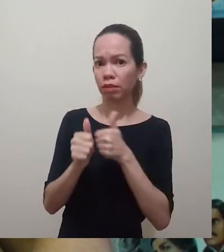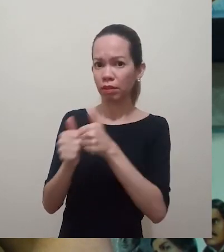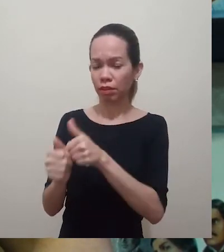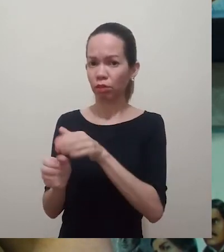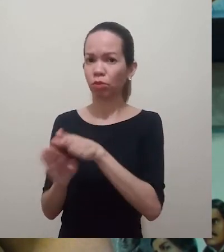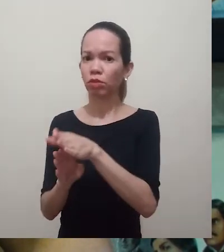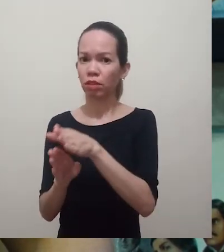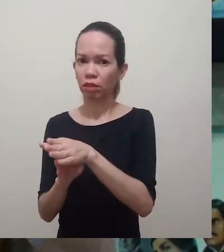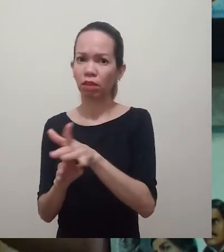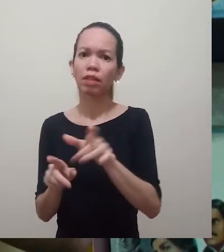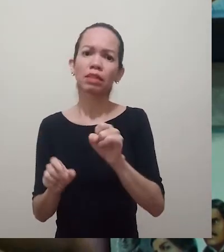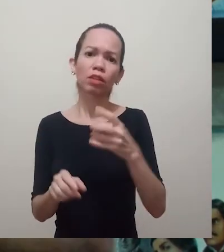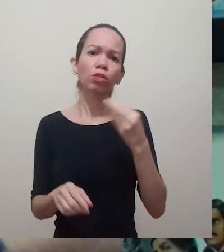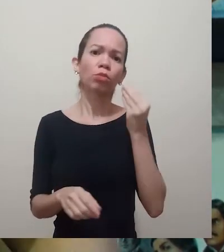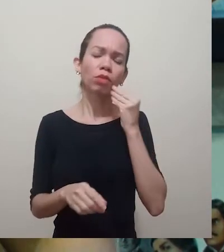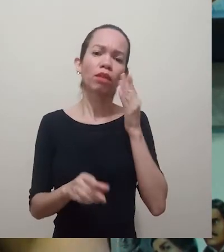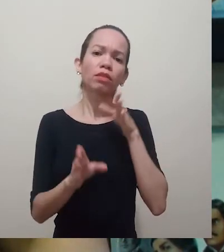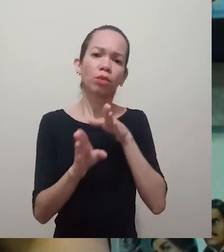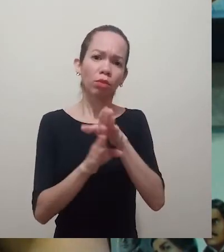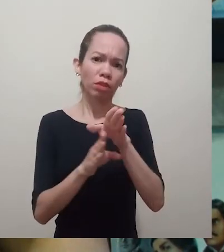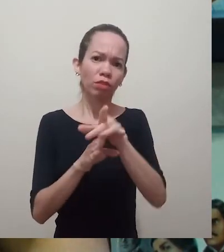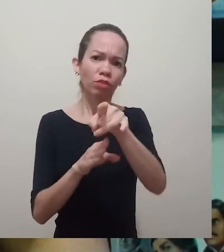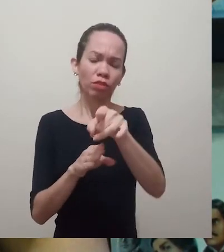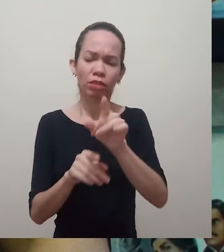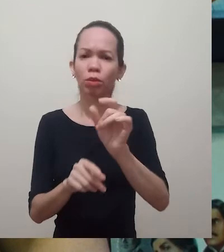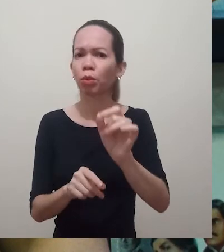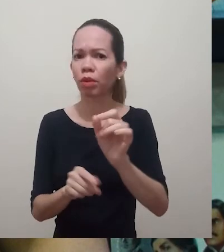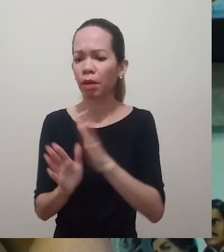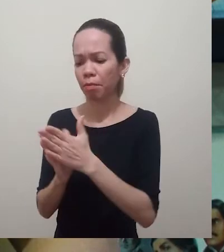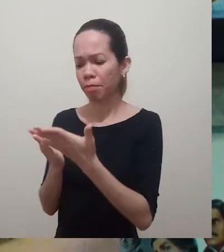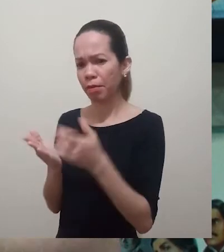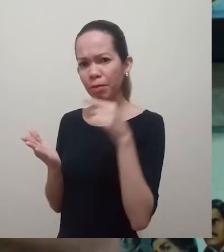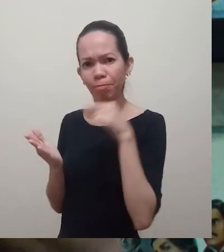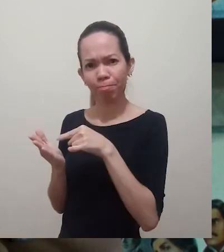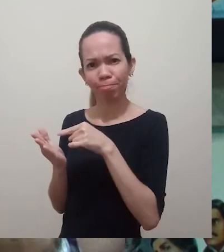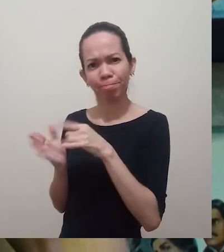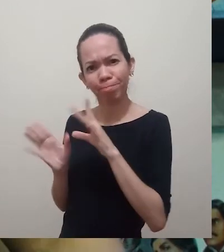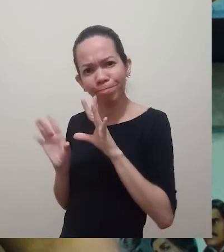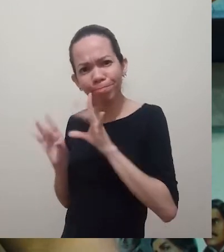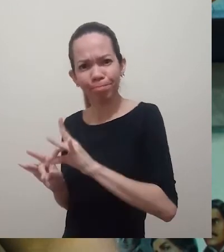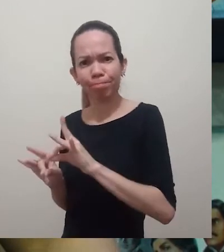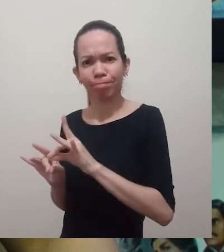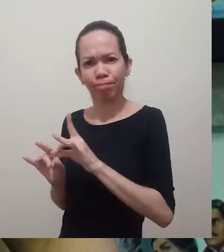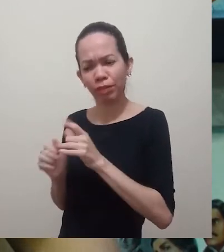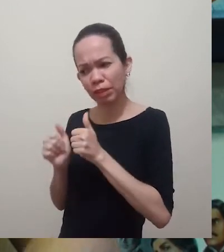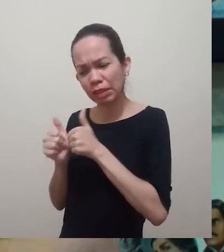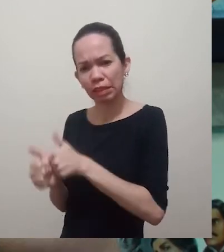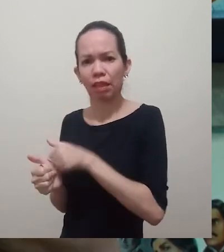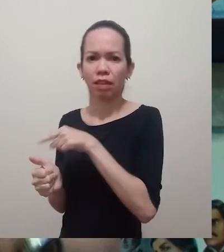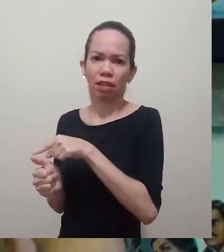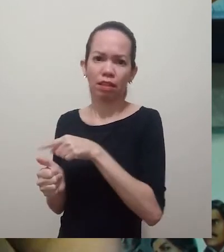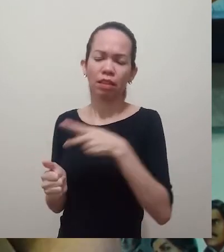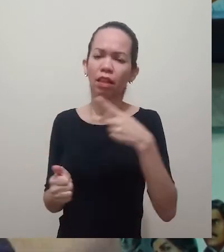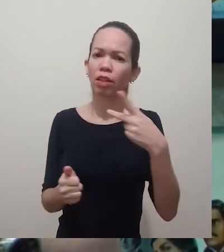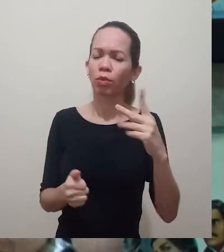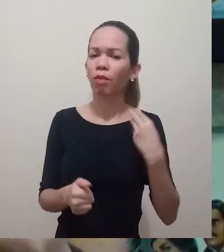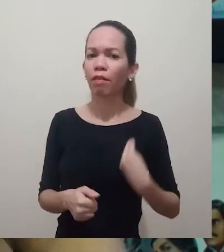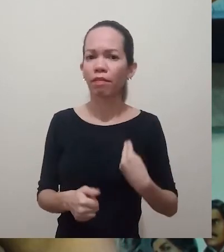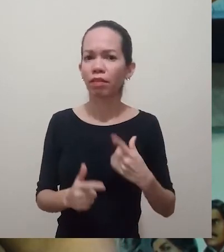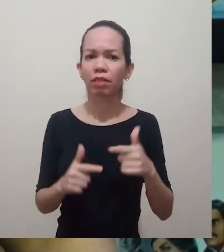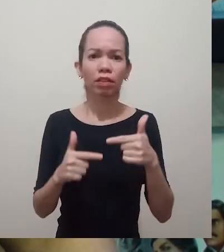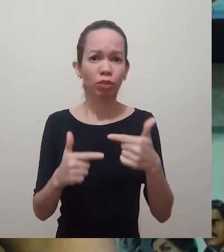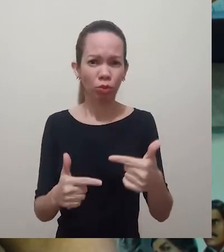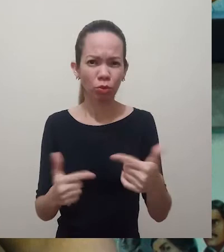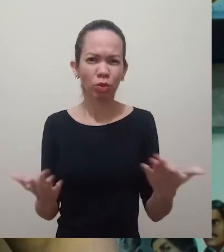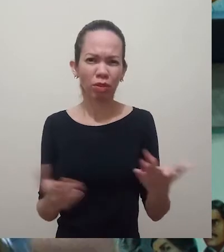daria esse conselho se apegue a palavra do senhor que cada comportamentos eu esse momento de pressão de